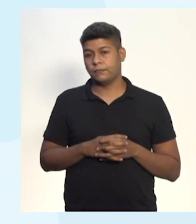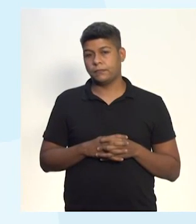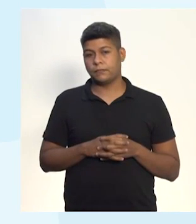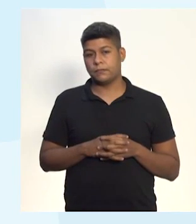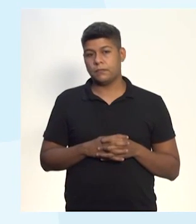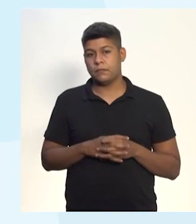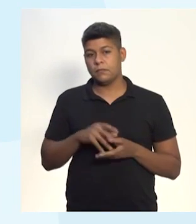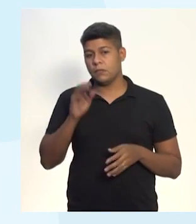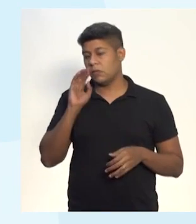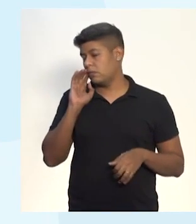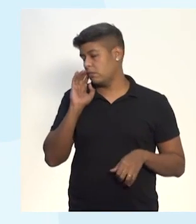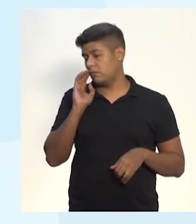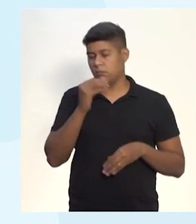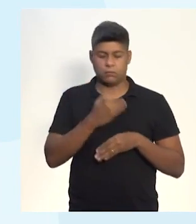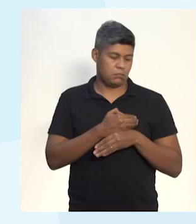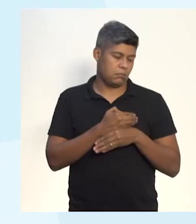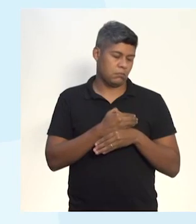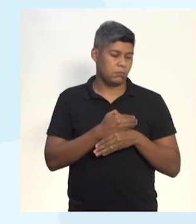Dorme.